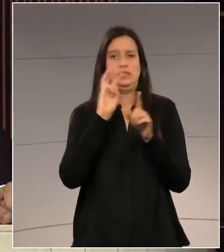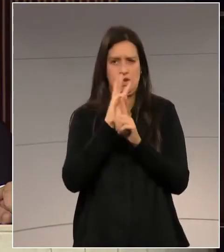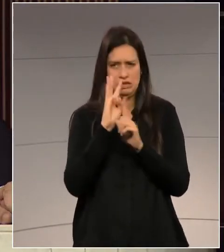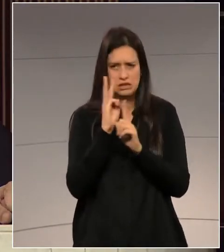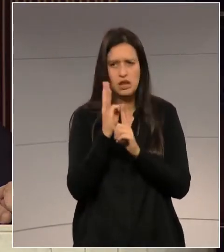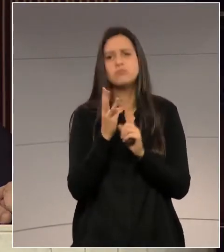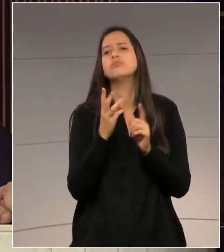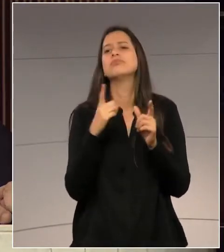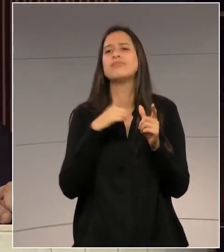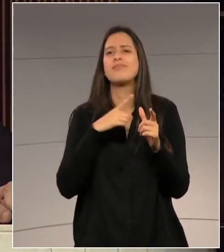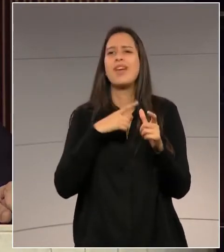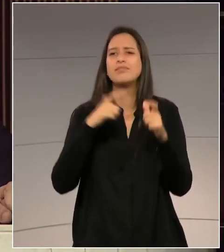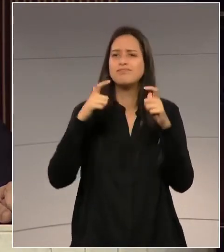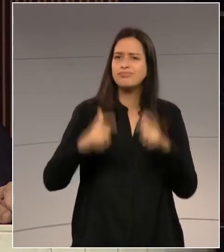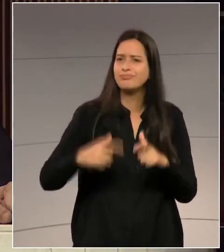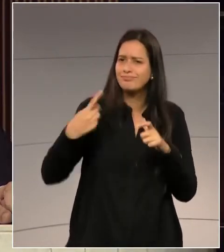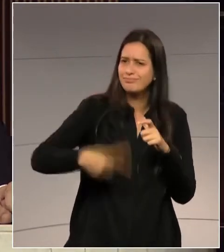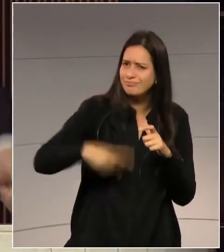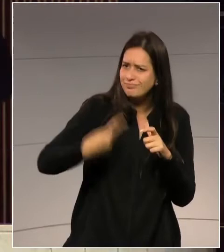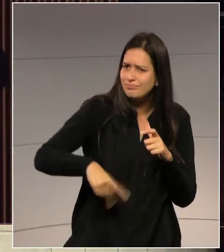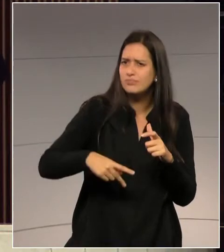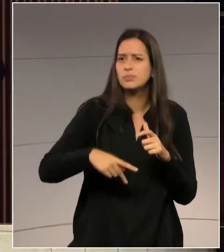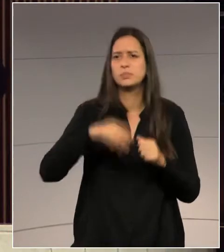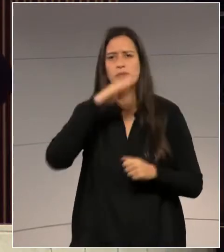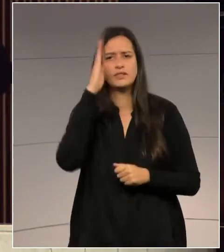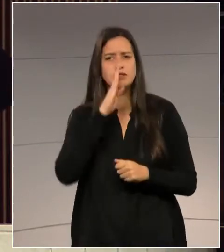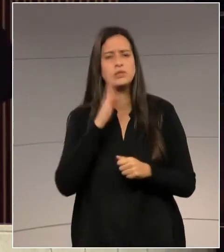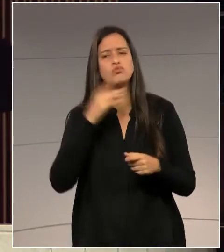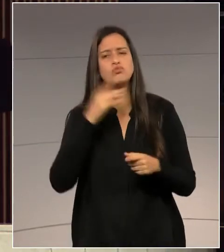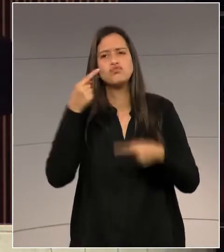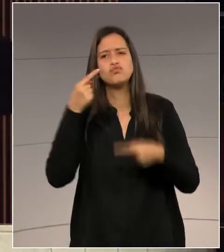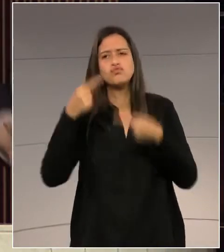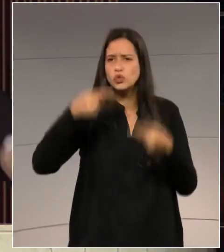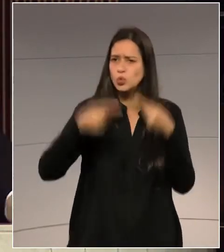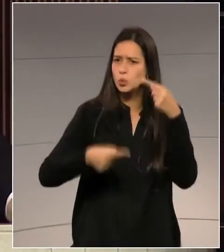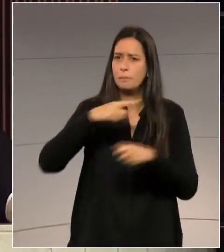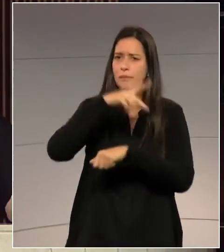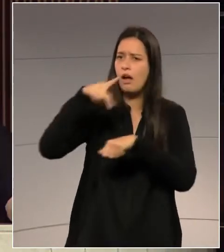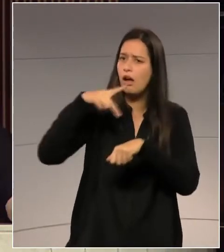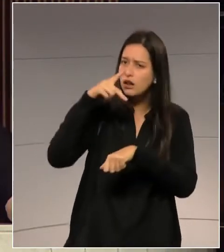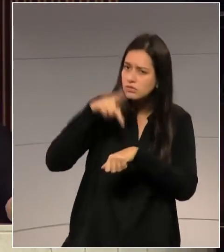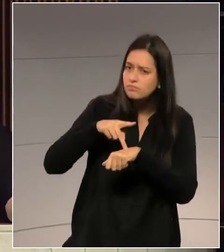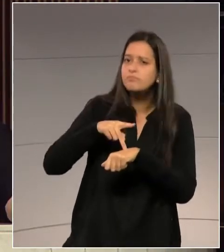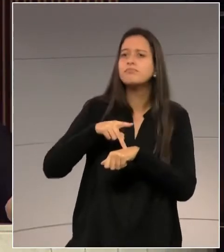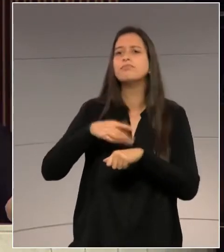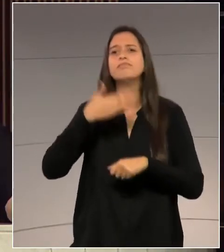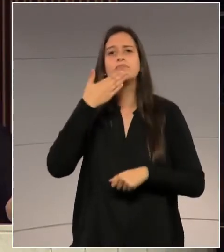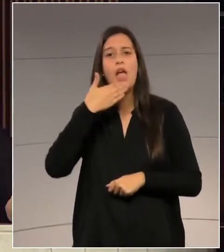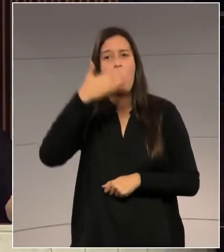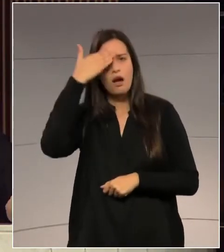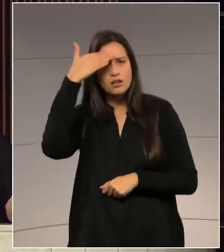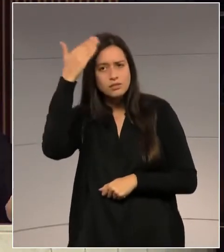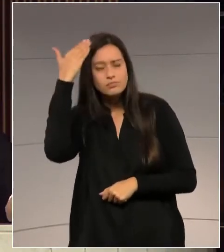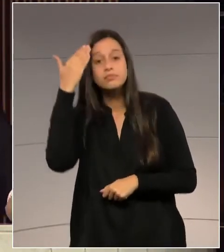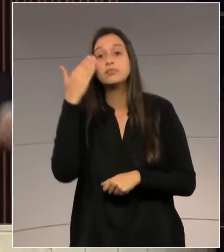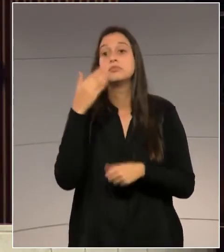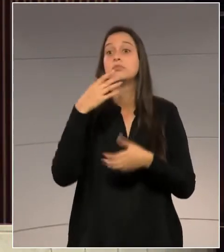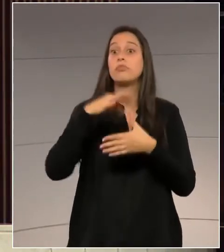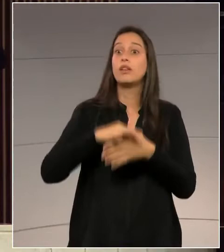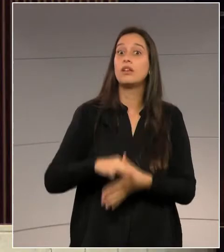briga com os países islâmicos que fez com que a gente vem de cima do paraná é um dos maiores exportadores